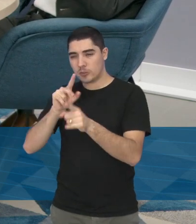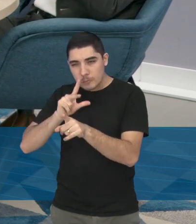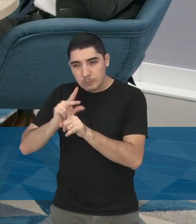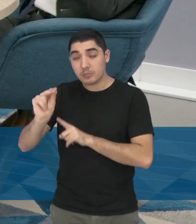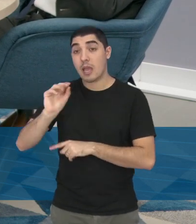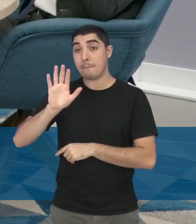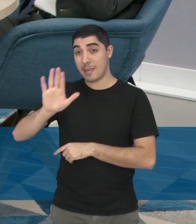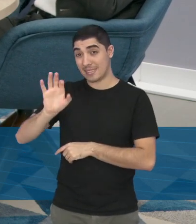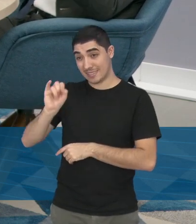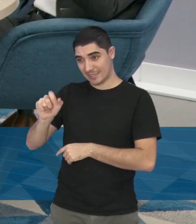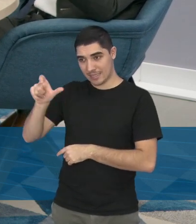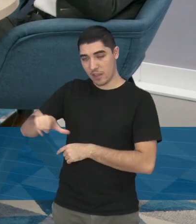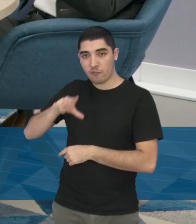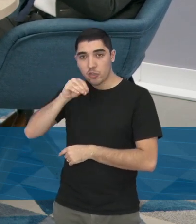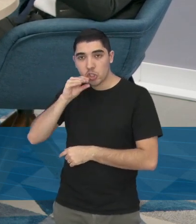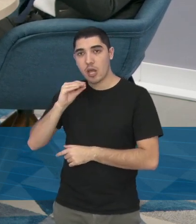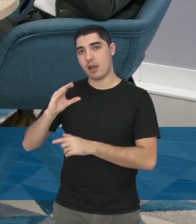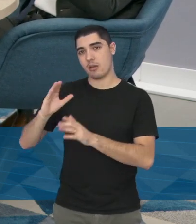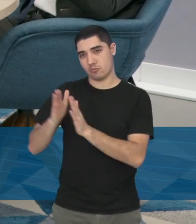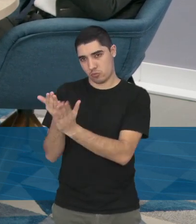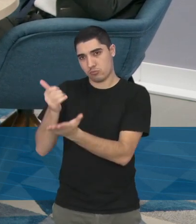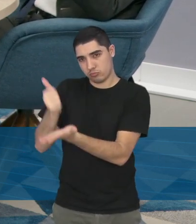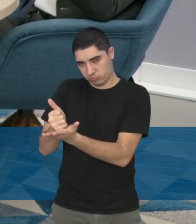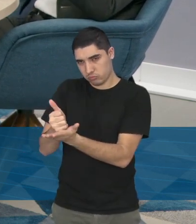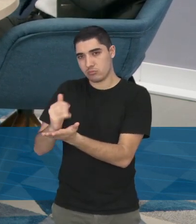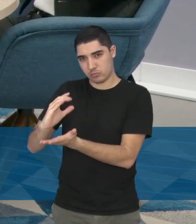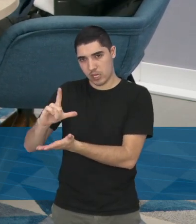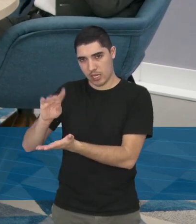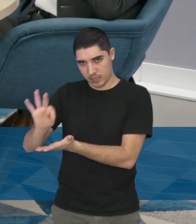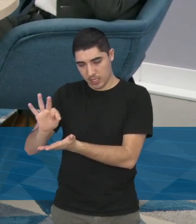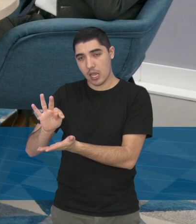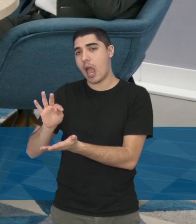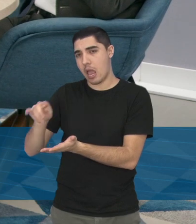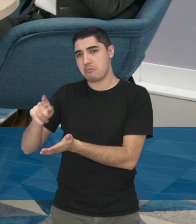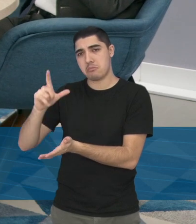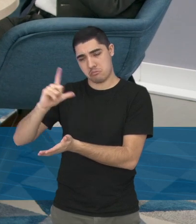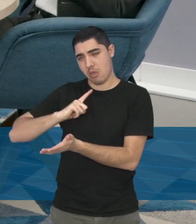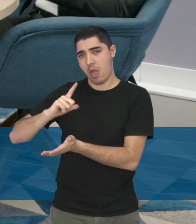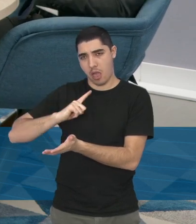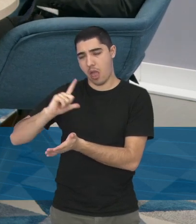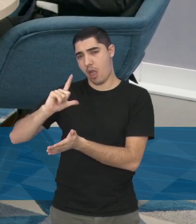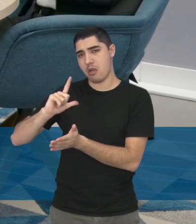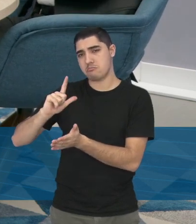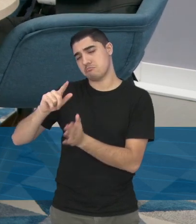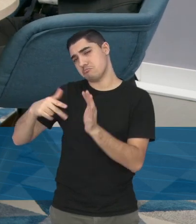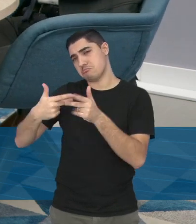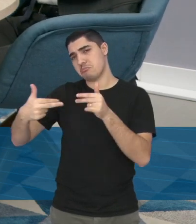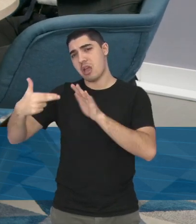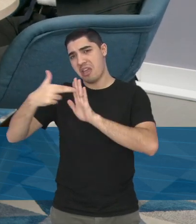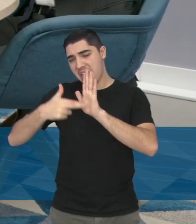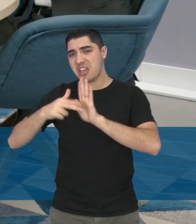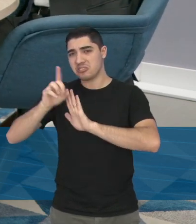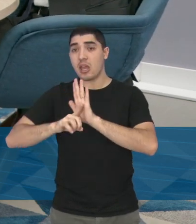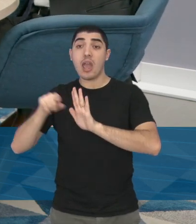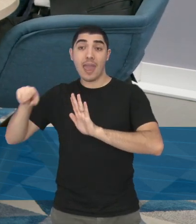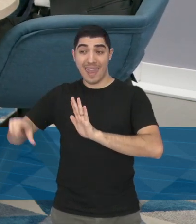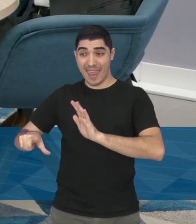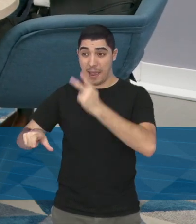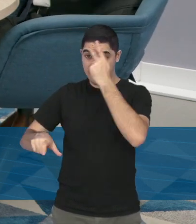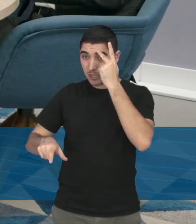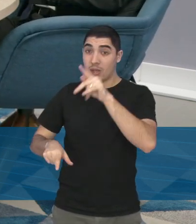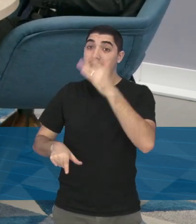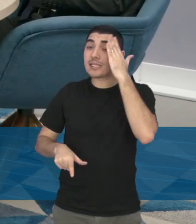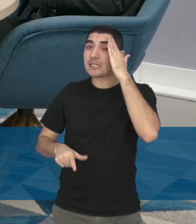pelo regime da CLT, ela tem as garantias ou não tem pago todas as garantias, ela sabe de onde socorrer.